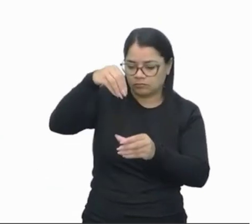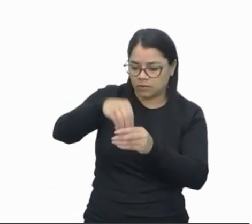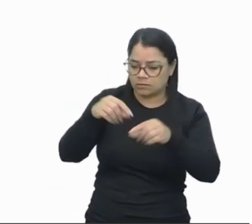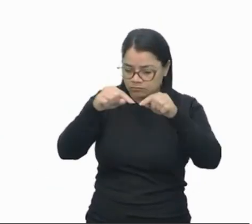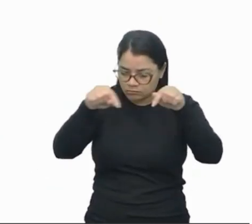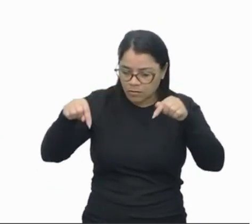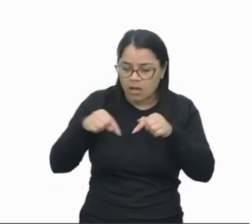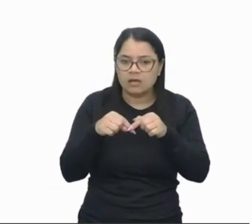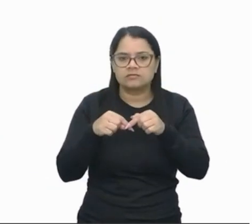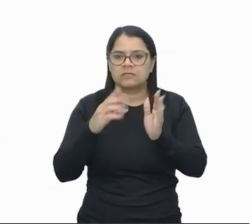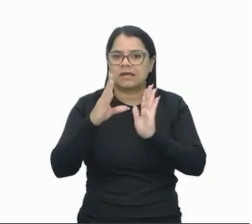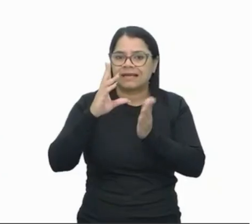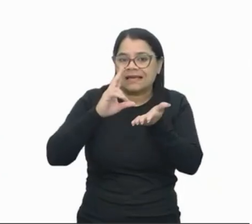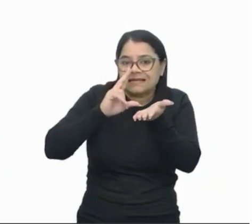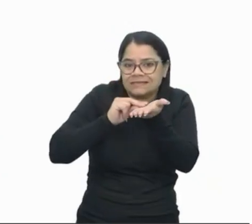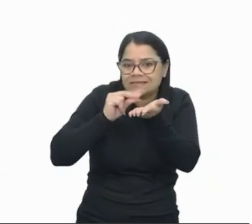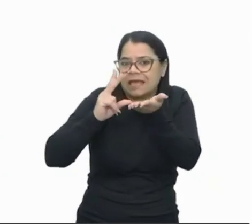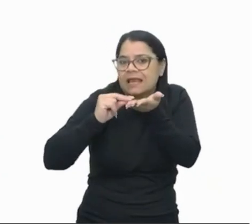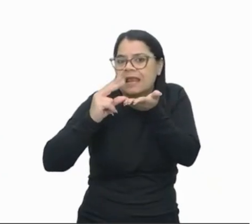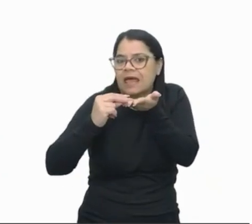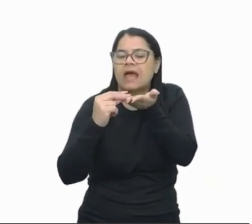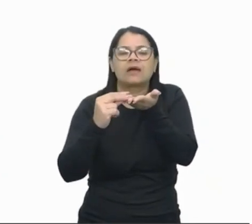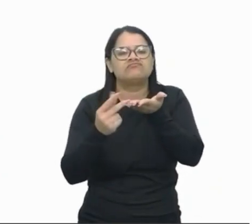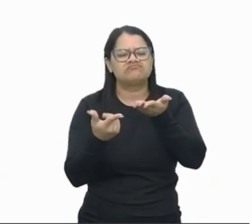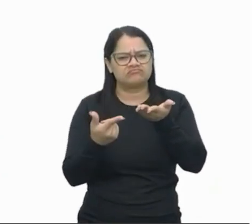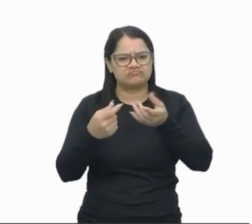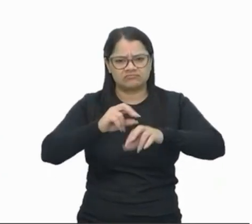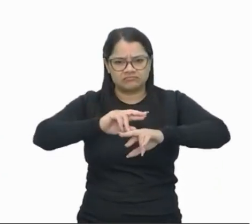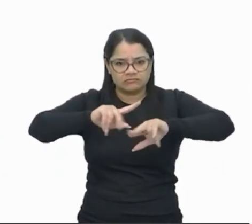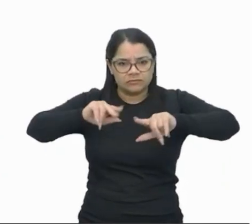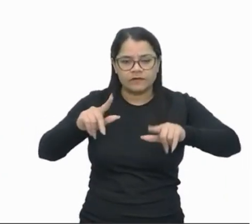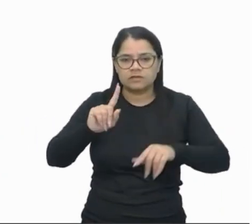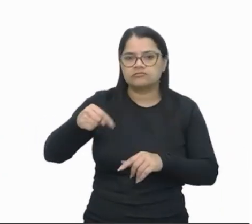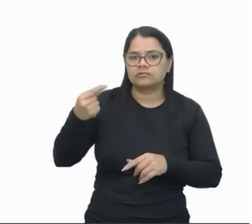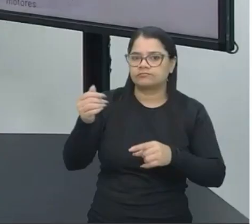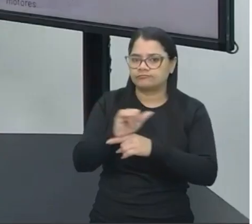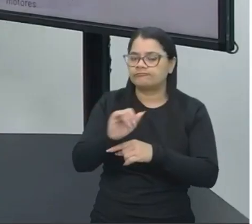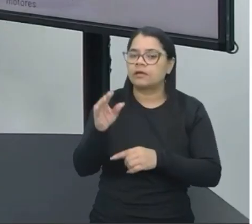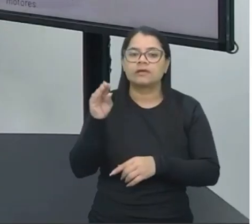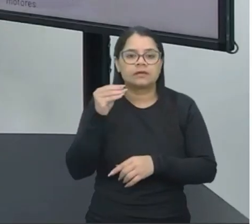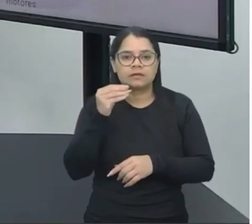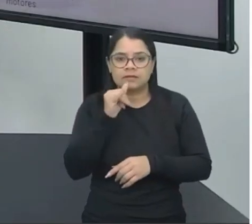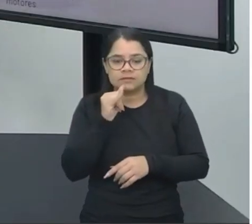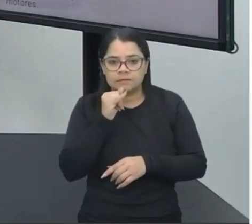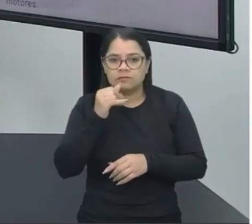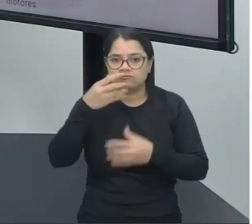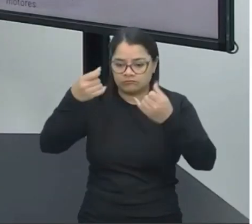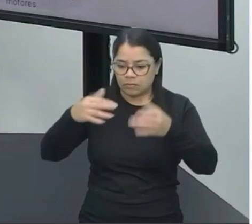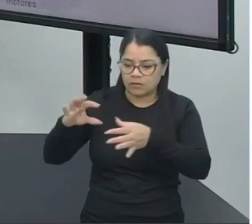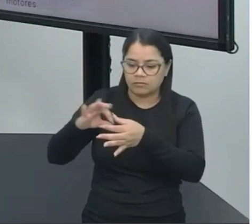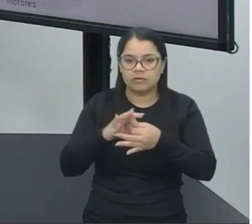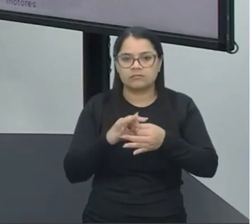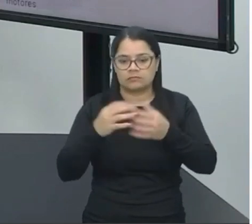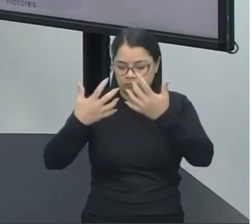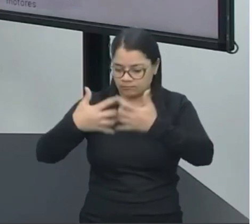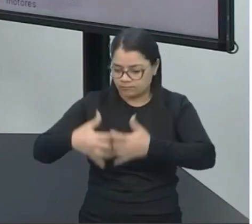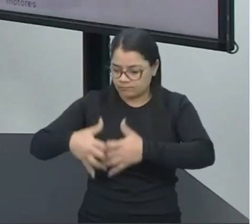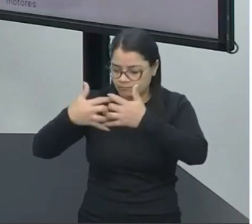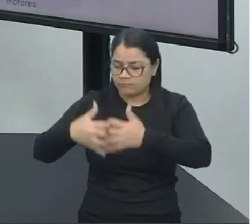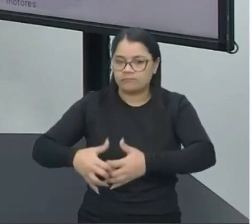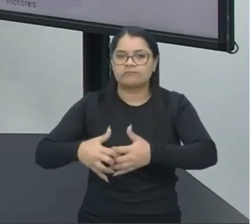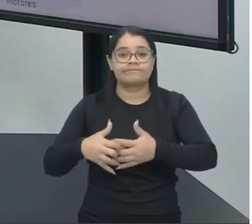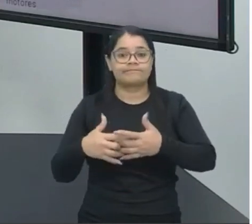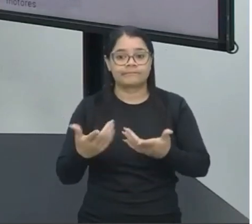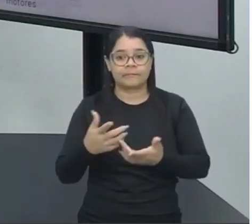embalagens, na parte de selar as embalagens, enfim, existem diversos outros exemplos para contextualizar a aplicação do servomotor.